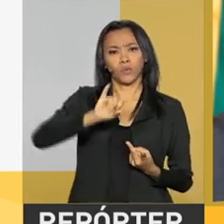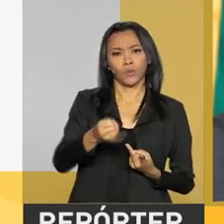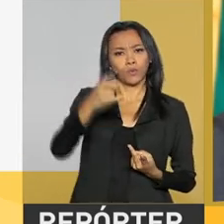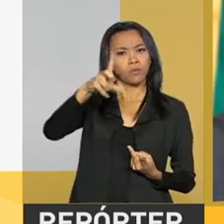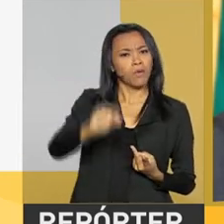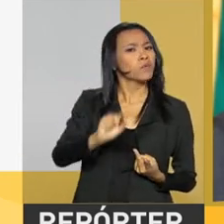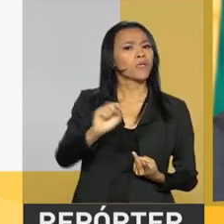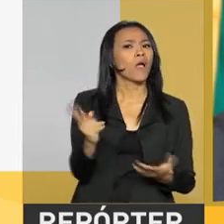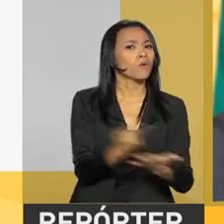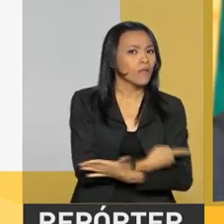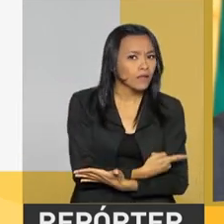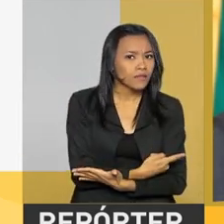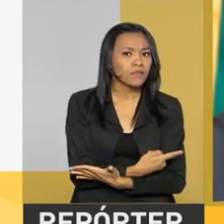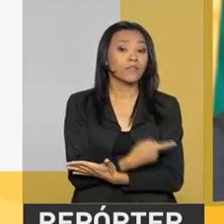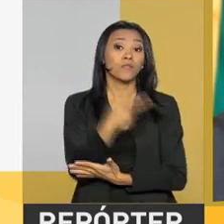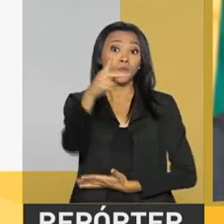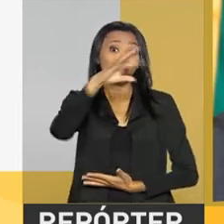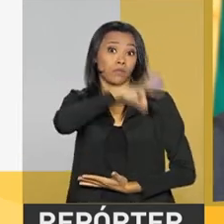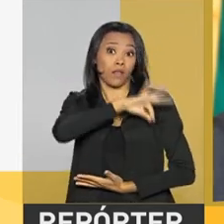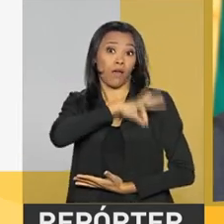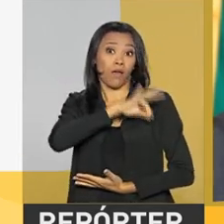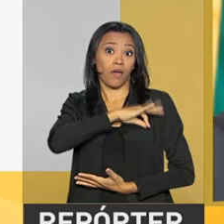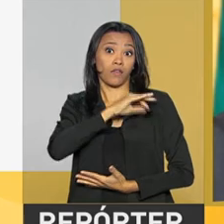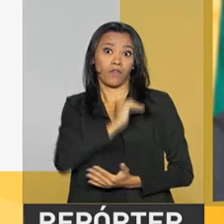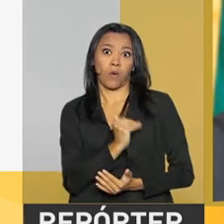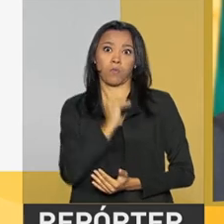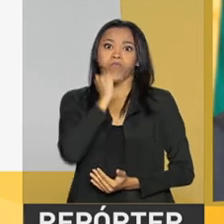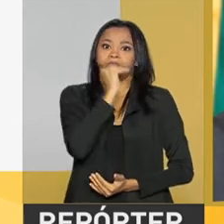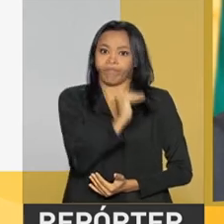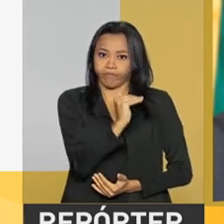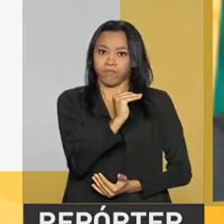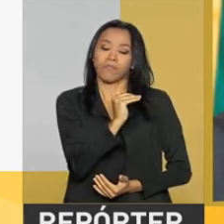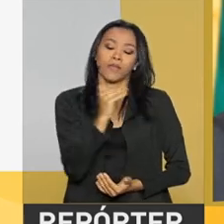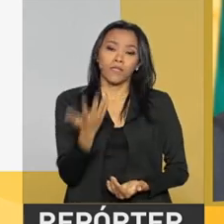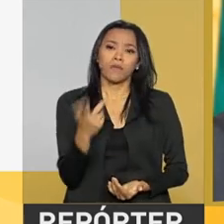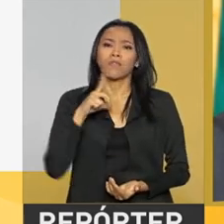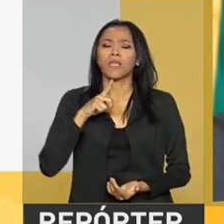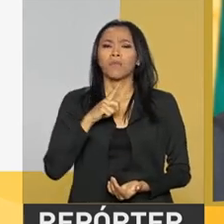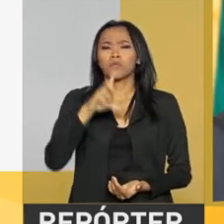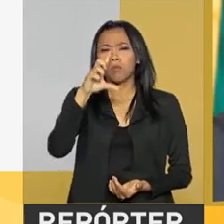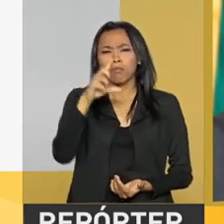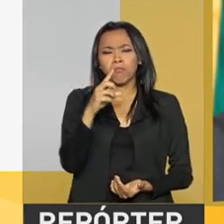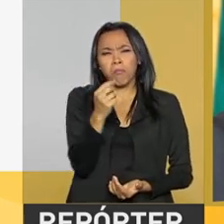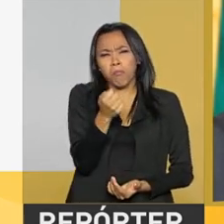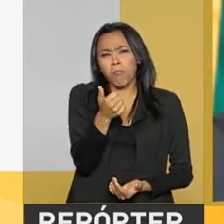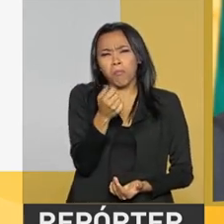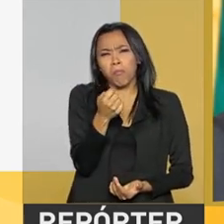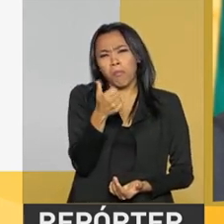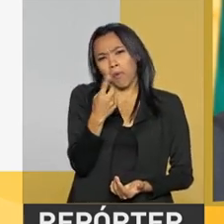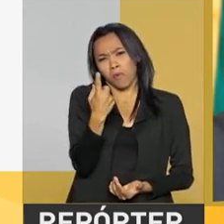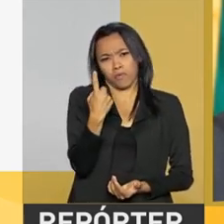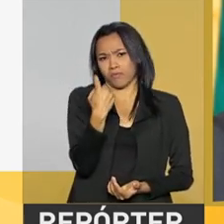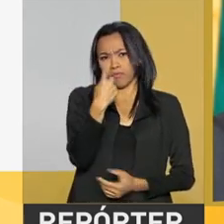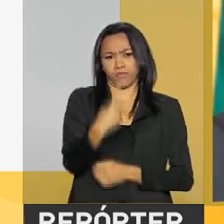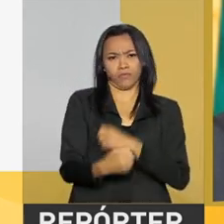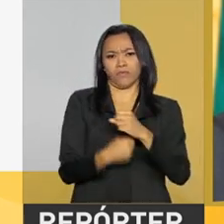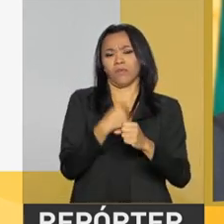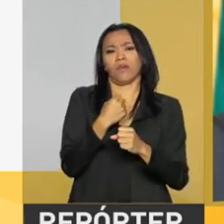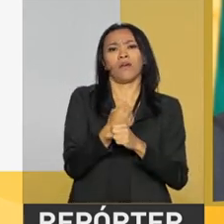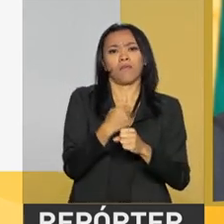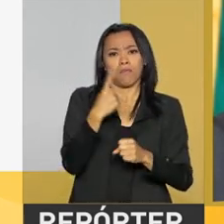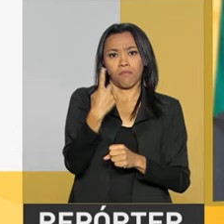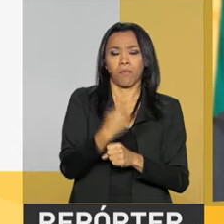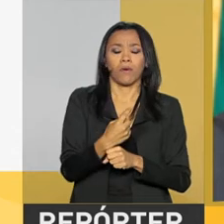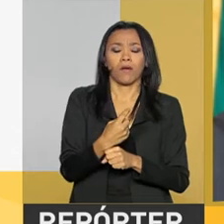acaba acontecendo é que o seu salário fica mais valorizado nós temos pouco mais de um ano e meio de governo e conseguimos dar a volta por cima